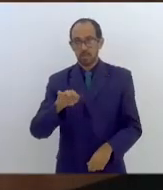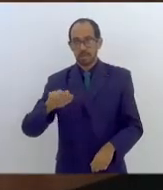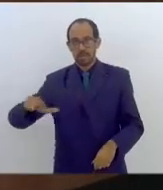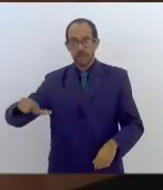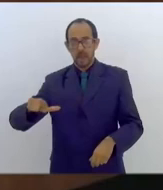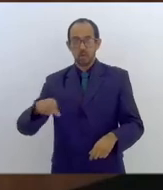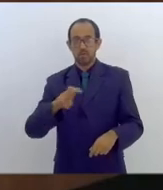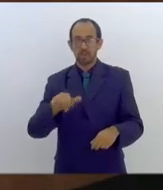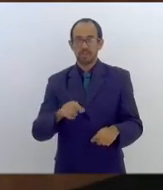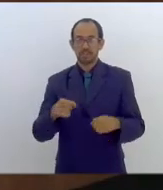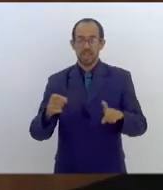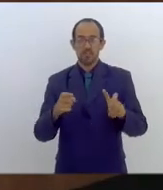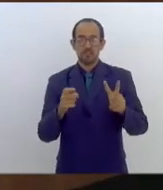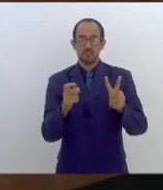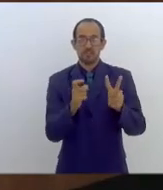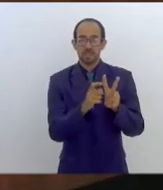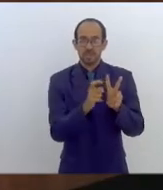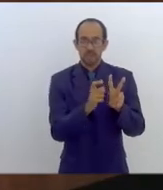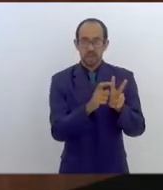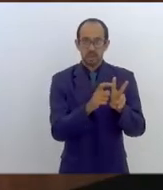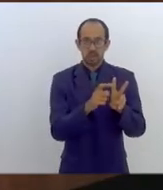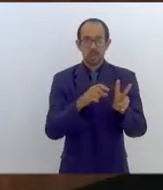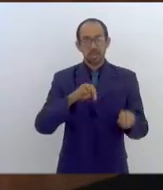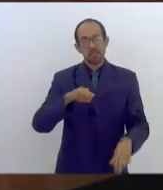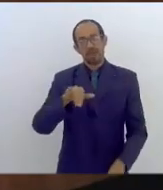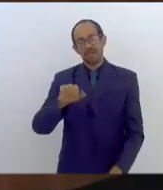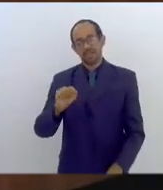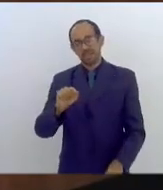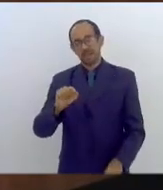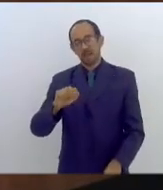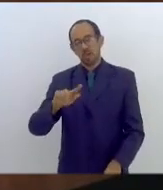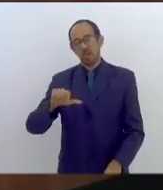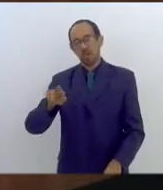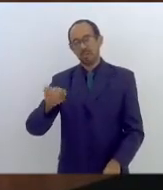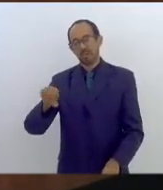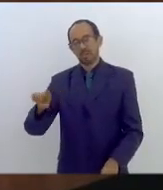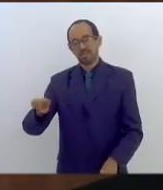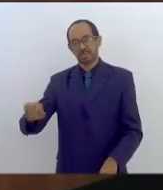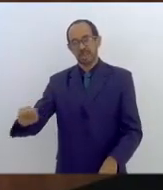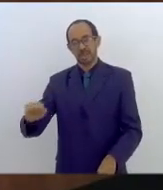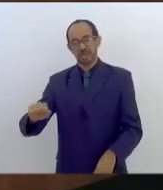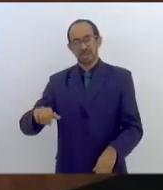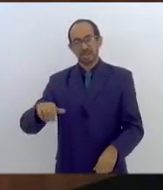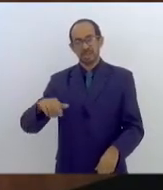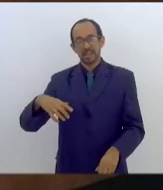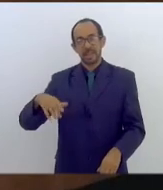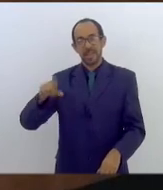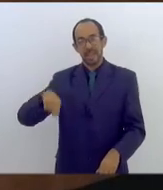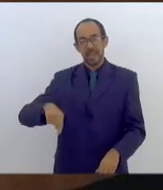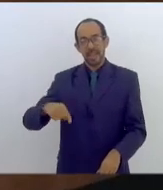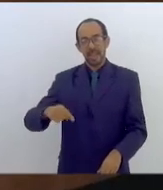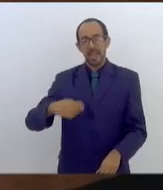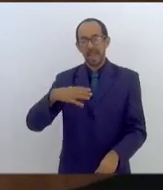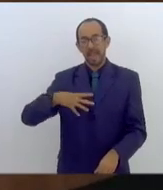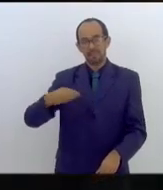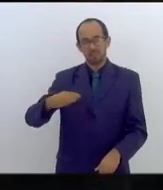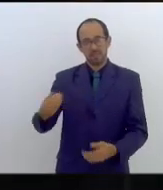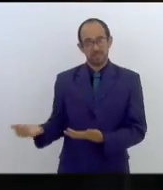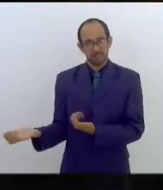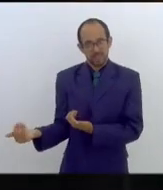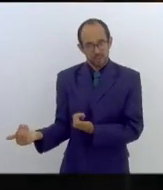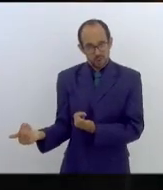um médico veterinário e Maria Luiza minha pequena que não tá aqui hoje acho que talvez seja que vai seguir o espaço da minha estatura vamos